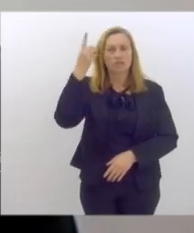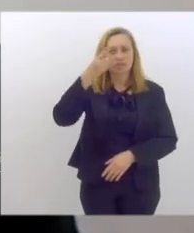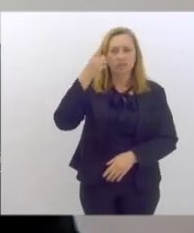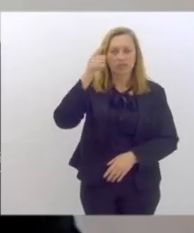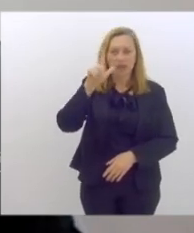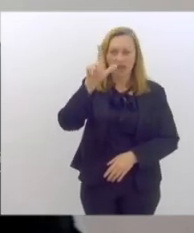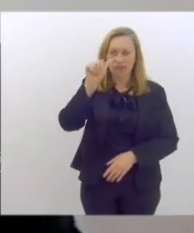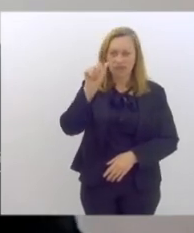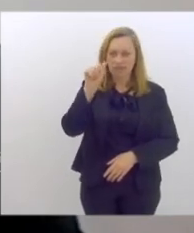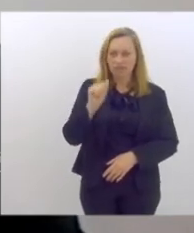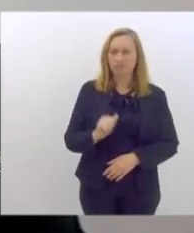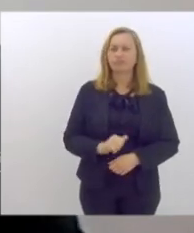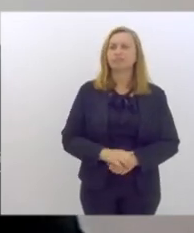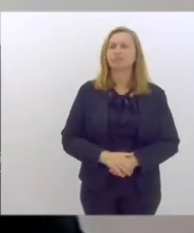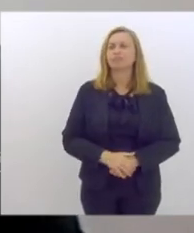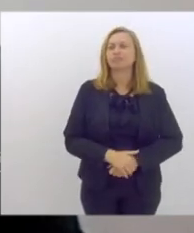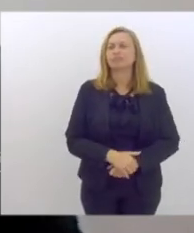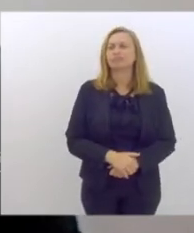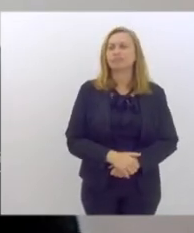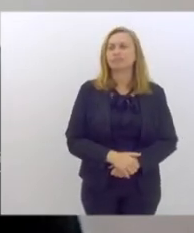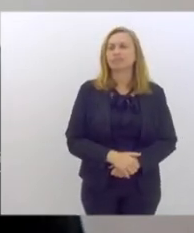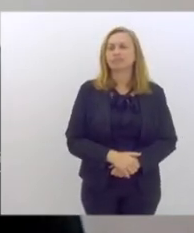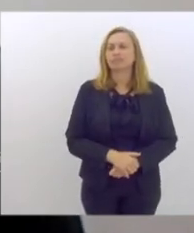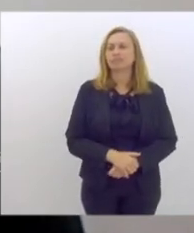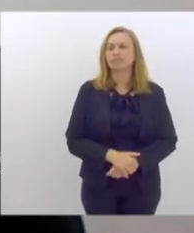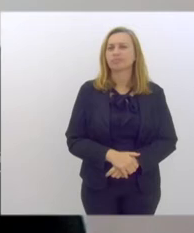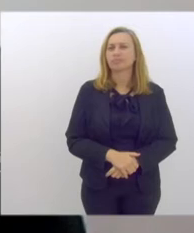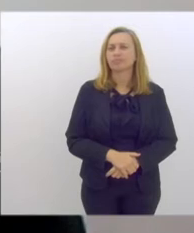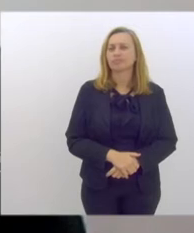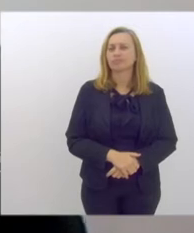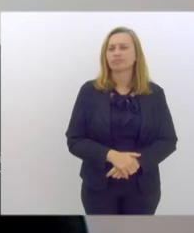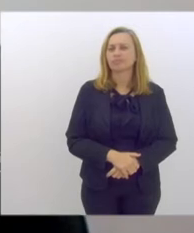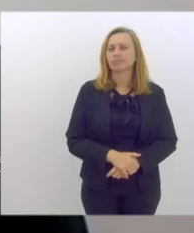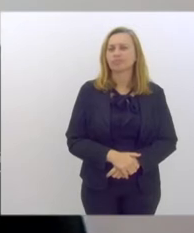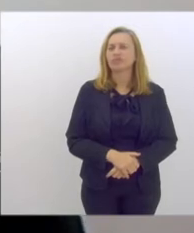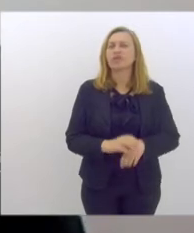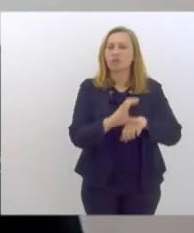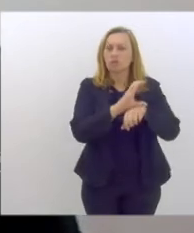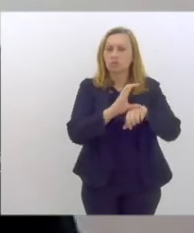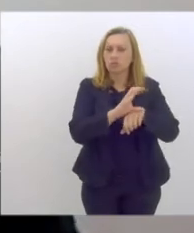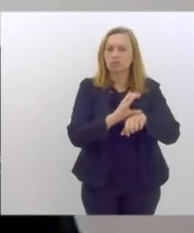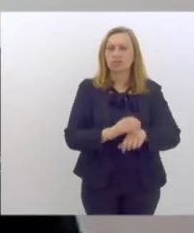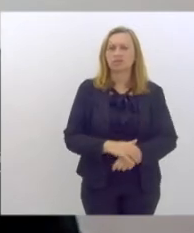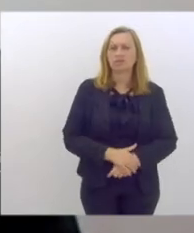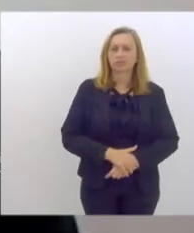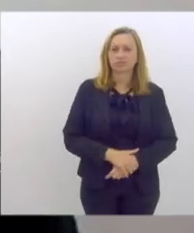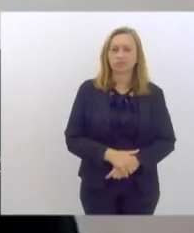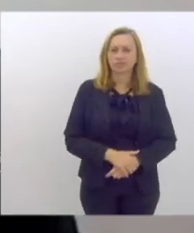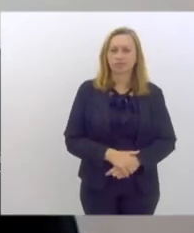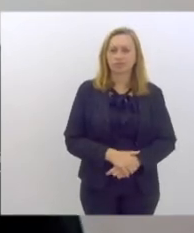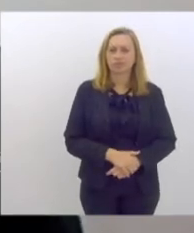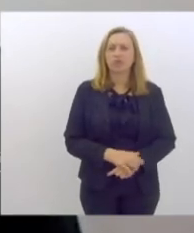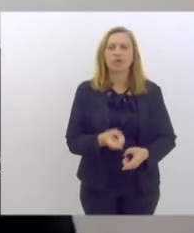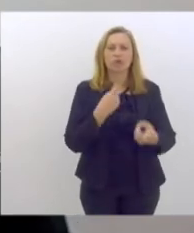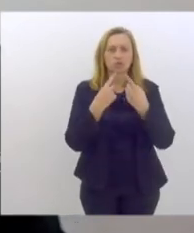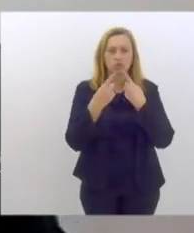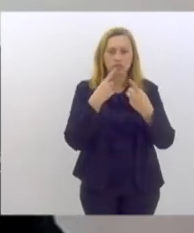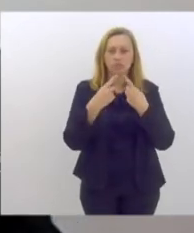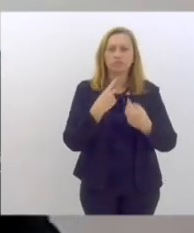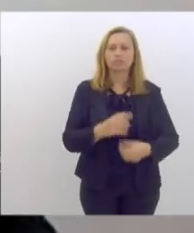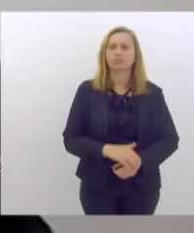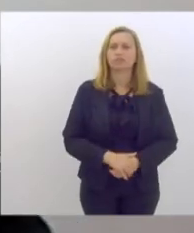Deputado da lona passo o parecer é pela 11/2 ionalidade em